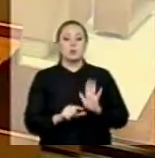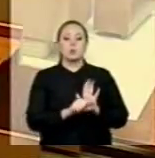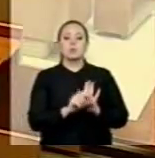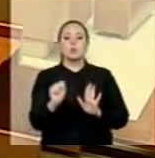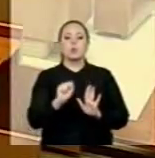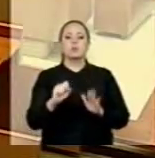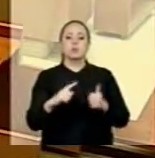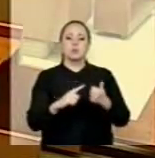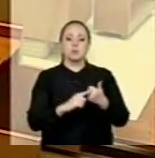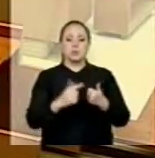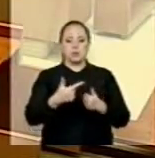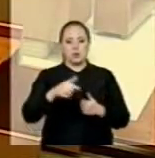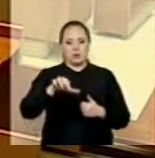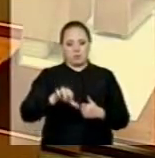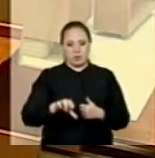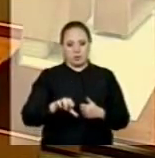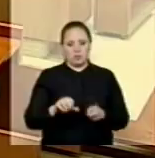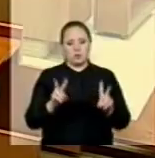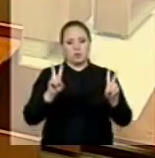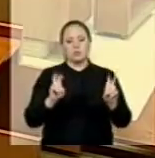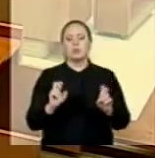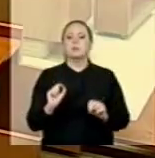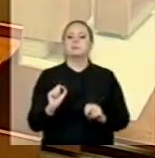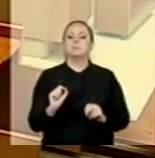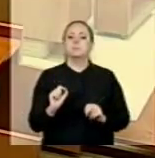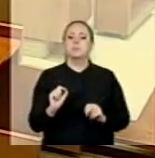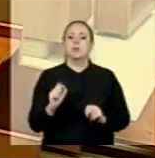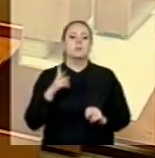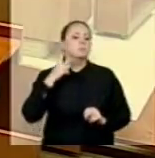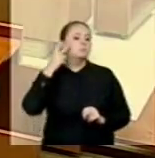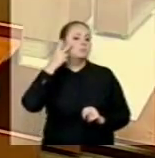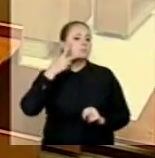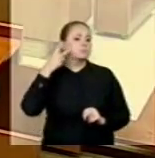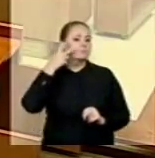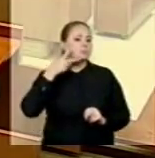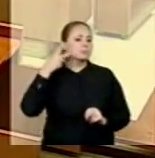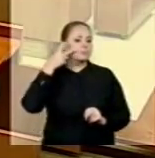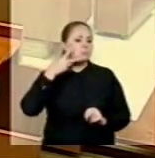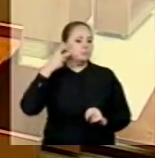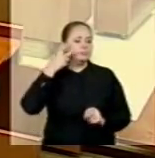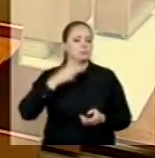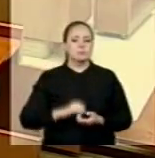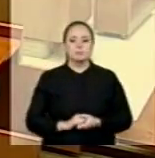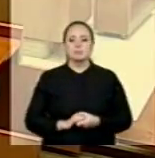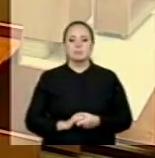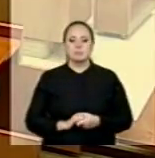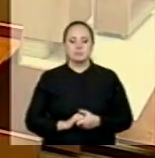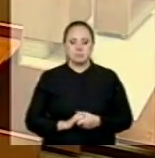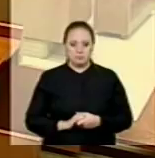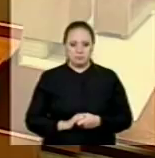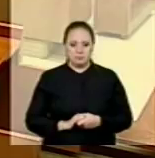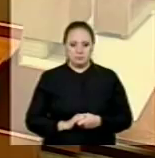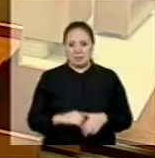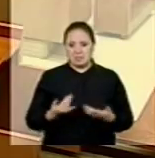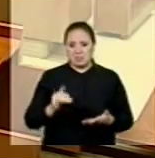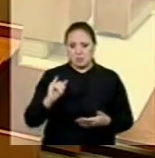do artigo 29, em relação aos vereadores. Aí cogitou da inviolabilidade, tendo